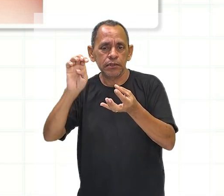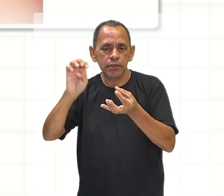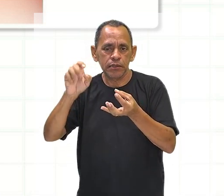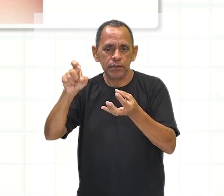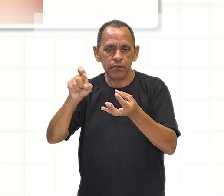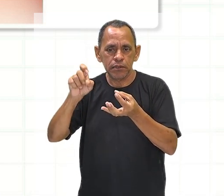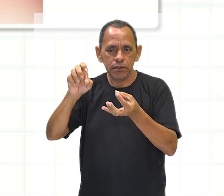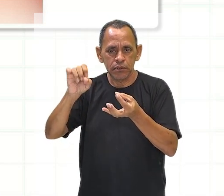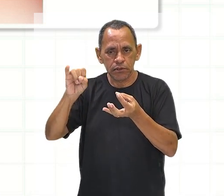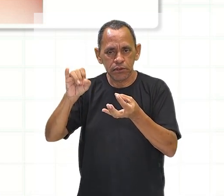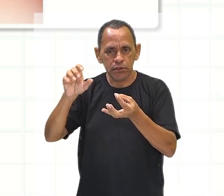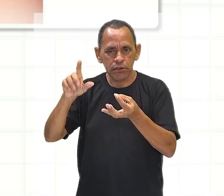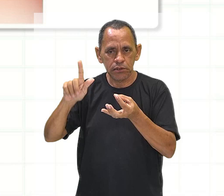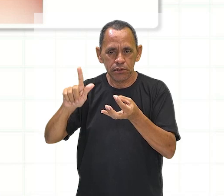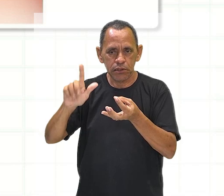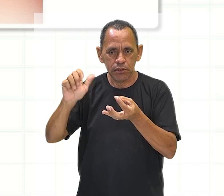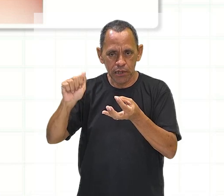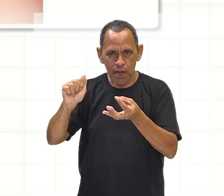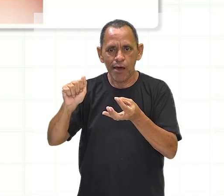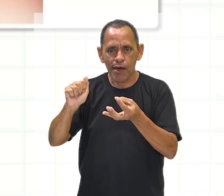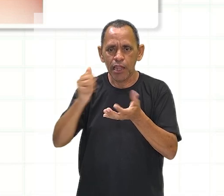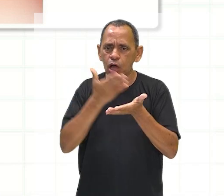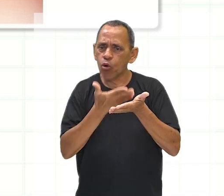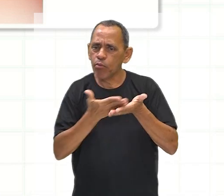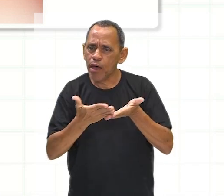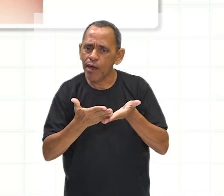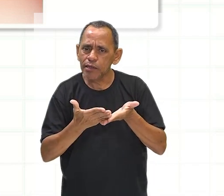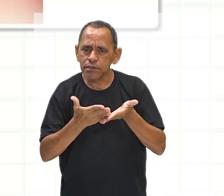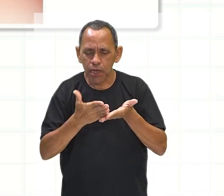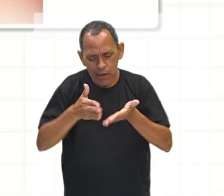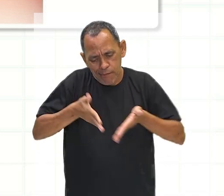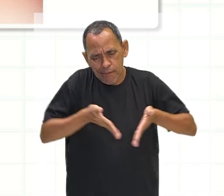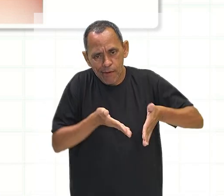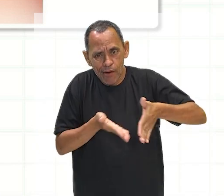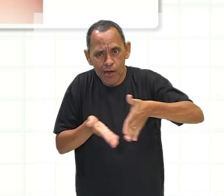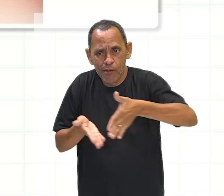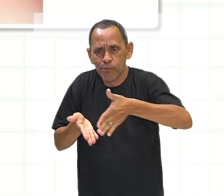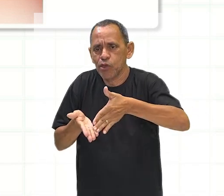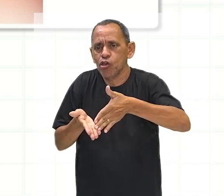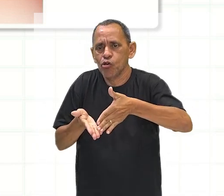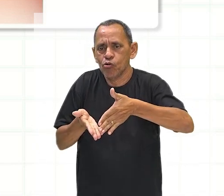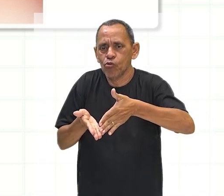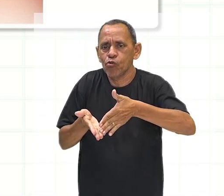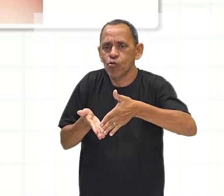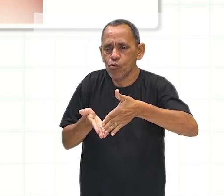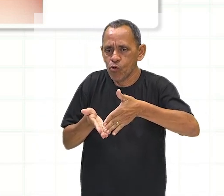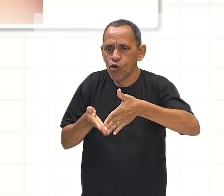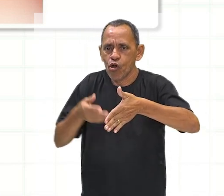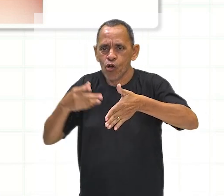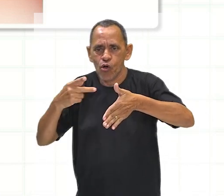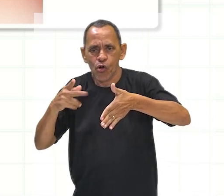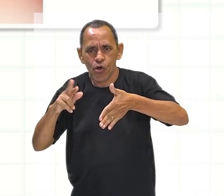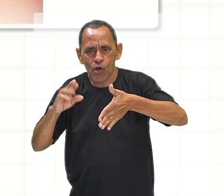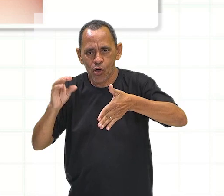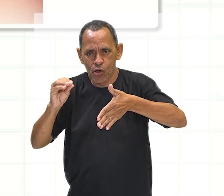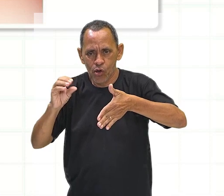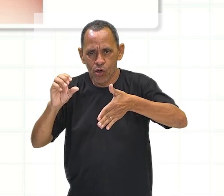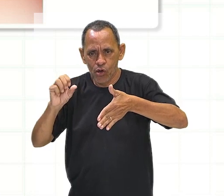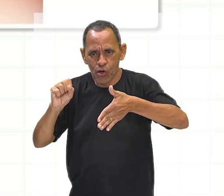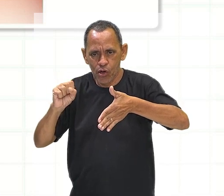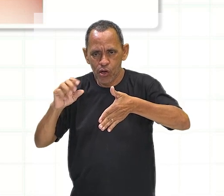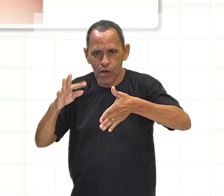na bexiga, ó, nessa região aqui da bexiga, atravessa a próstata, ó, começa bem aqui, atravessa a